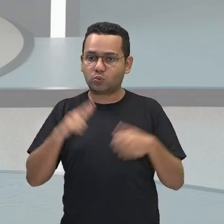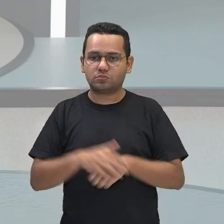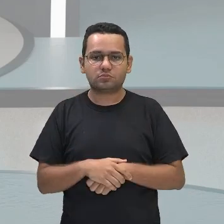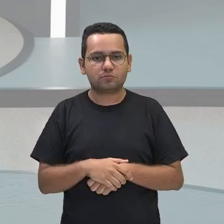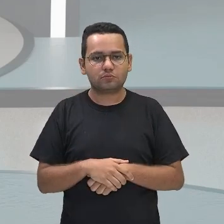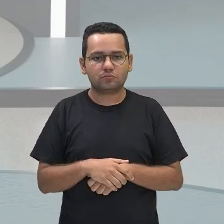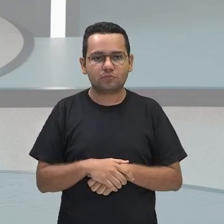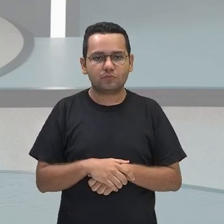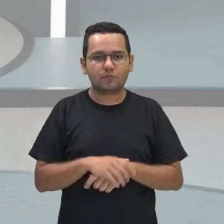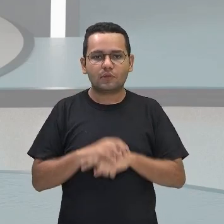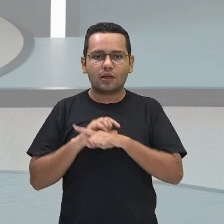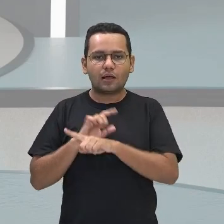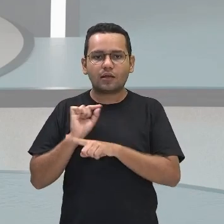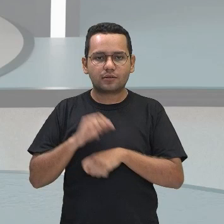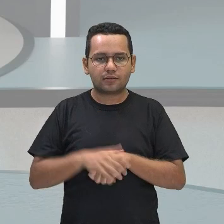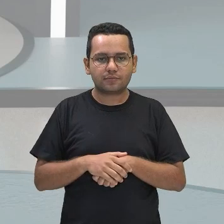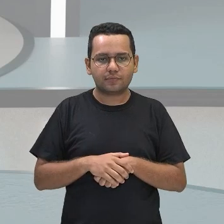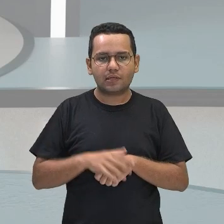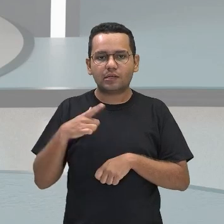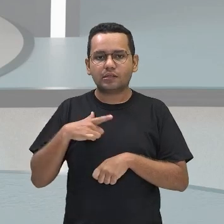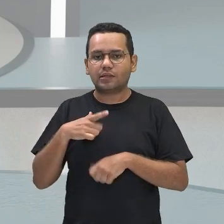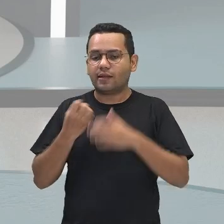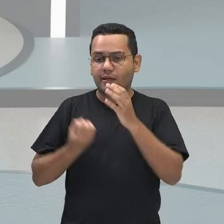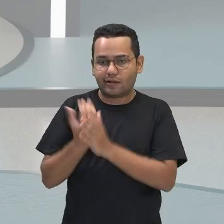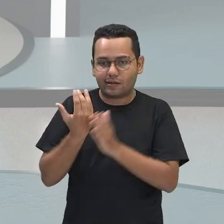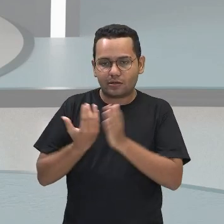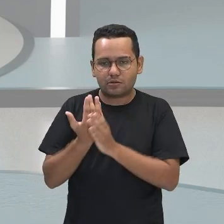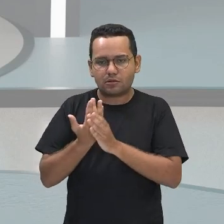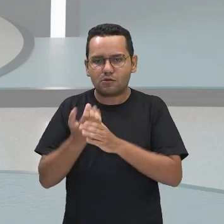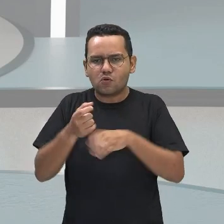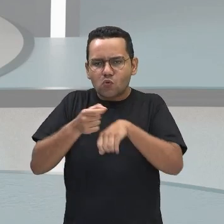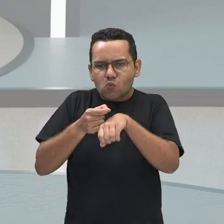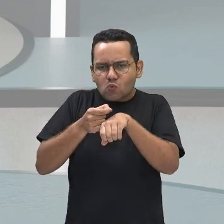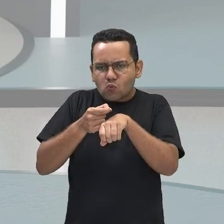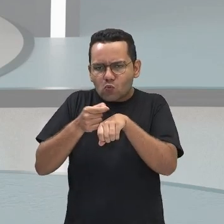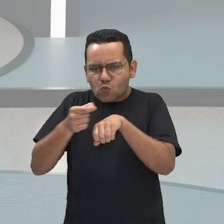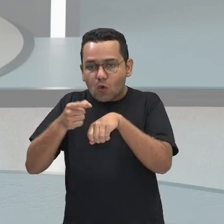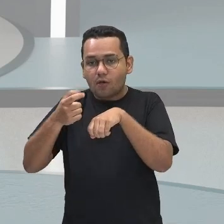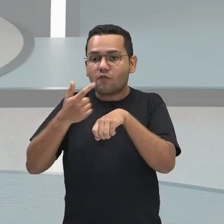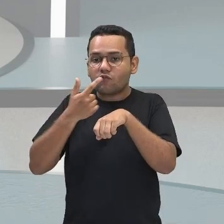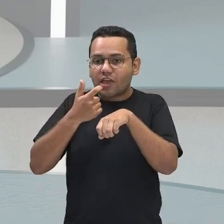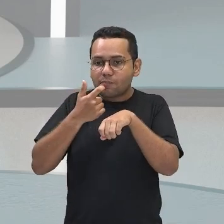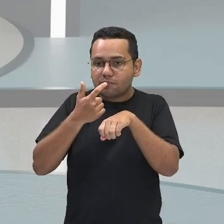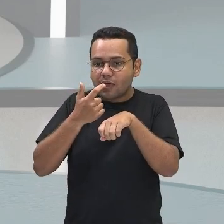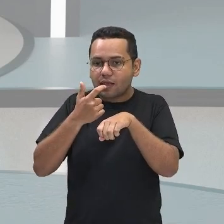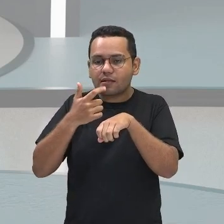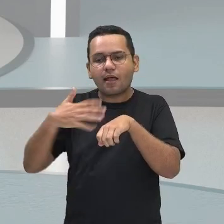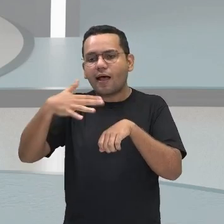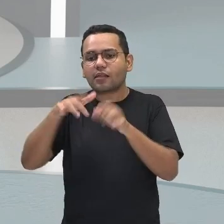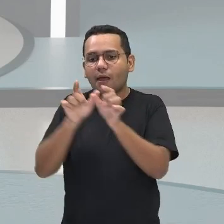de eritrócitos, glóbulos vermelhos, na medula óssea. Dessa forma, né,